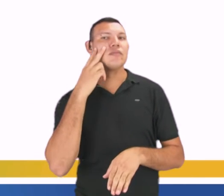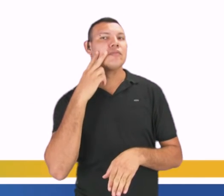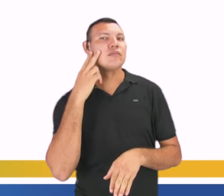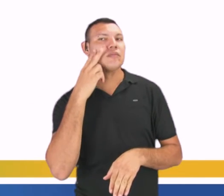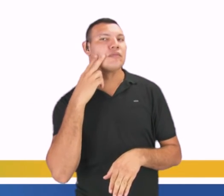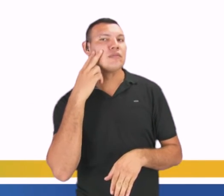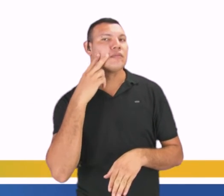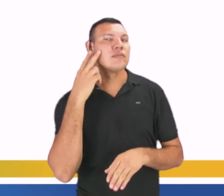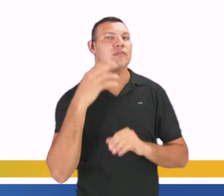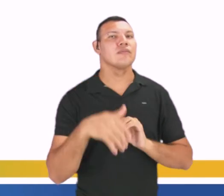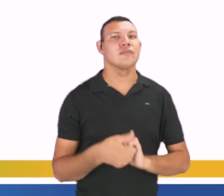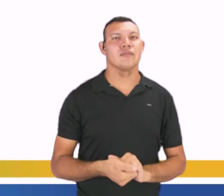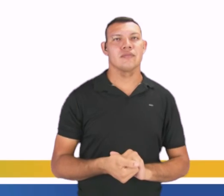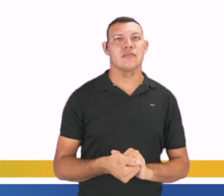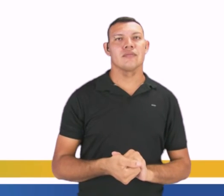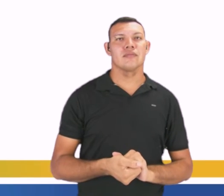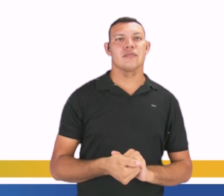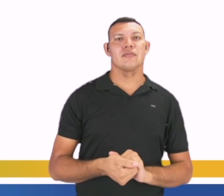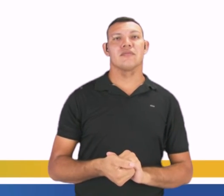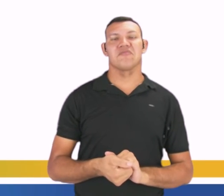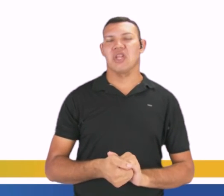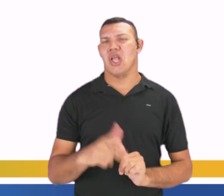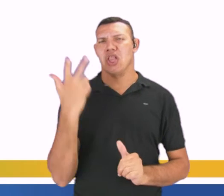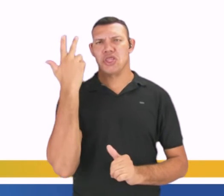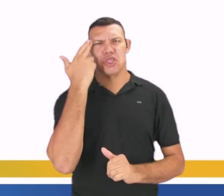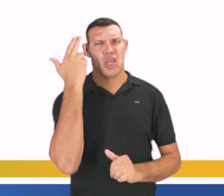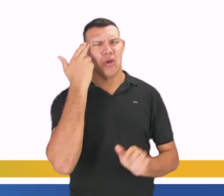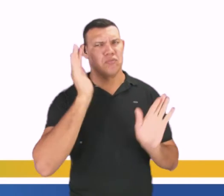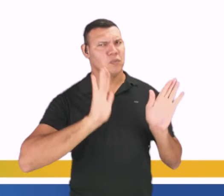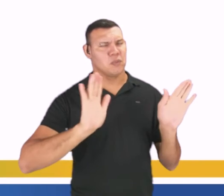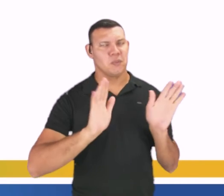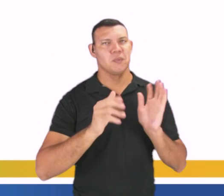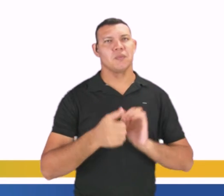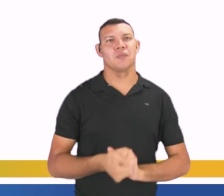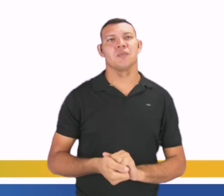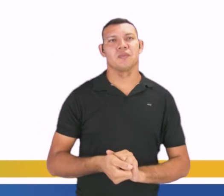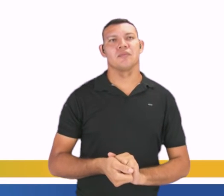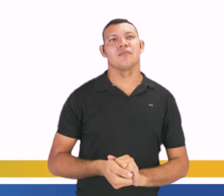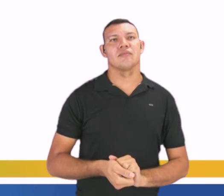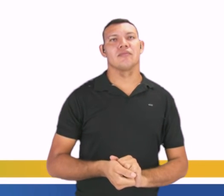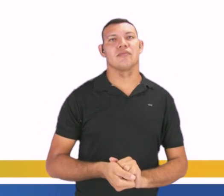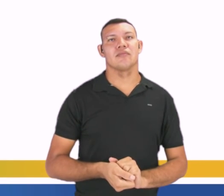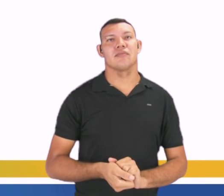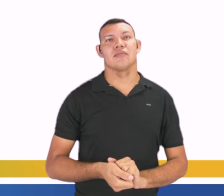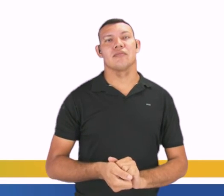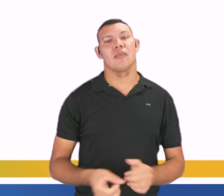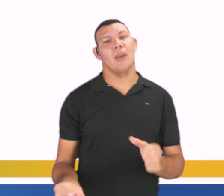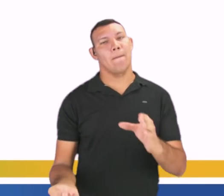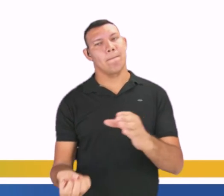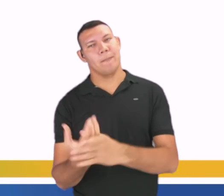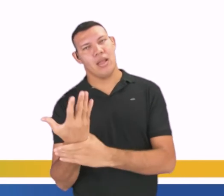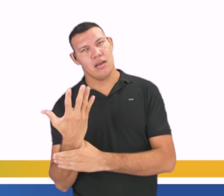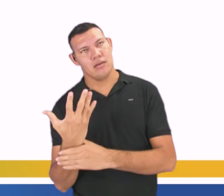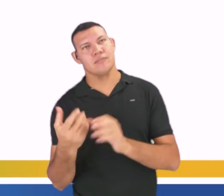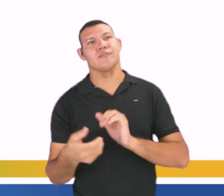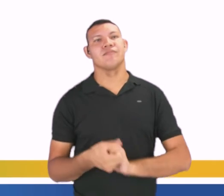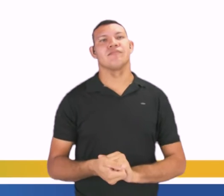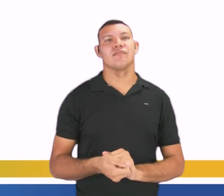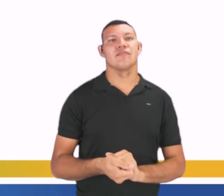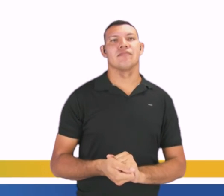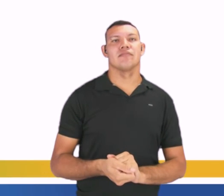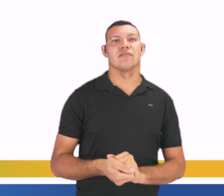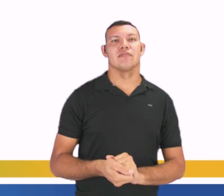processo dessa reação que ocorre de forma natural. Nós temos reações para a produção de